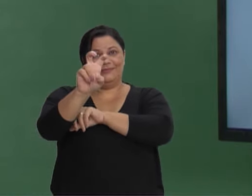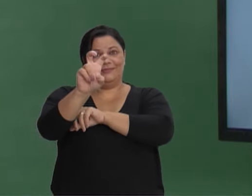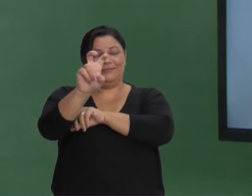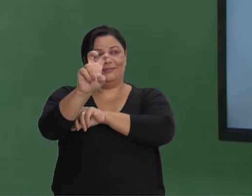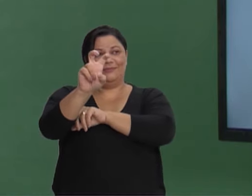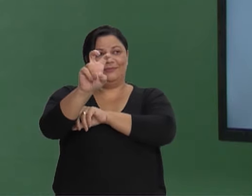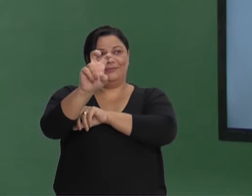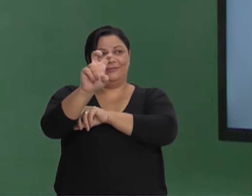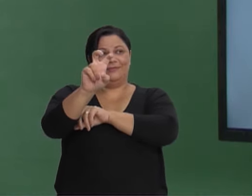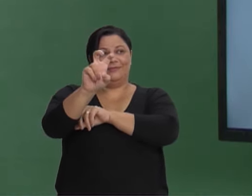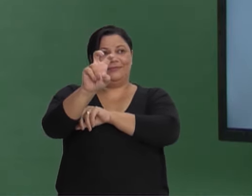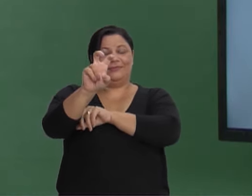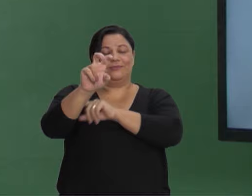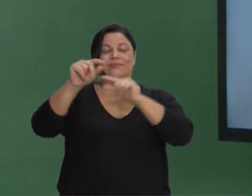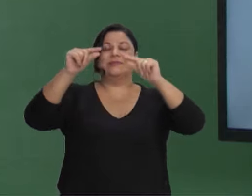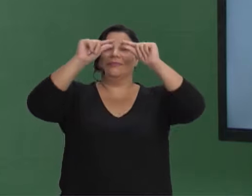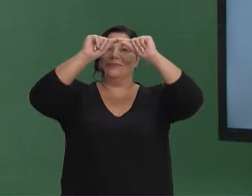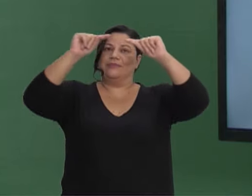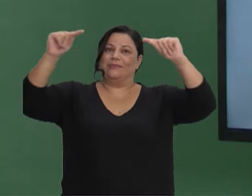sobre